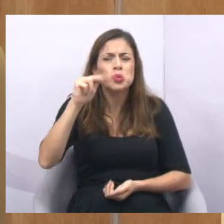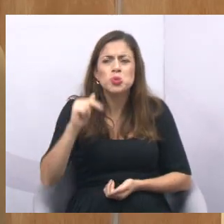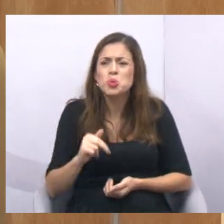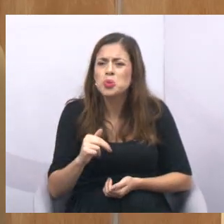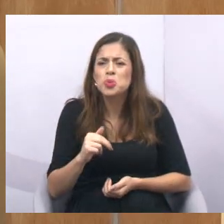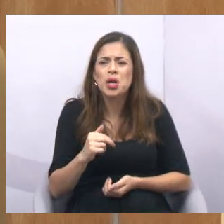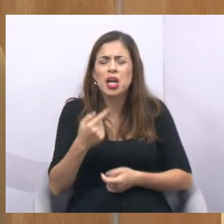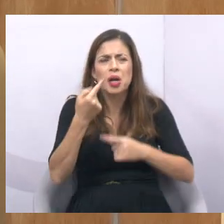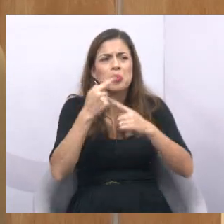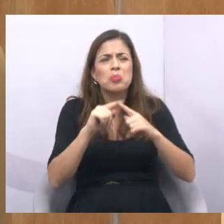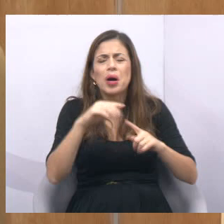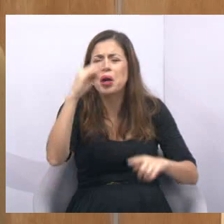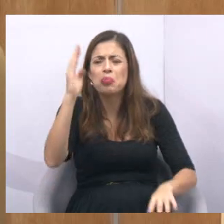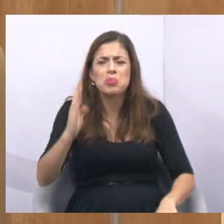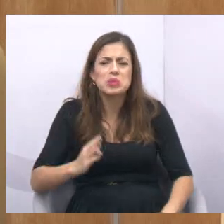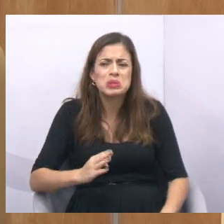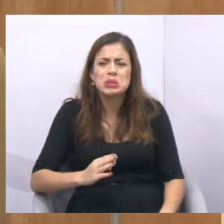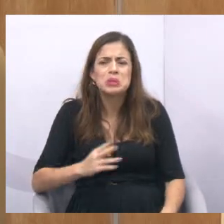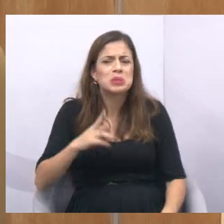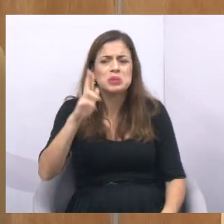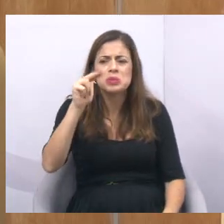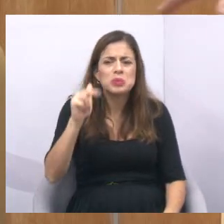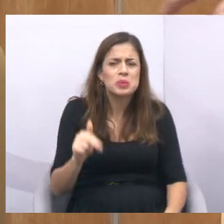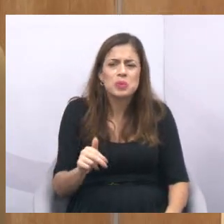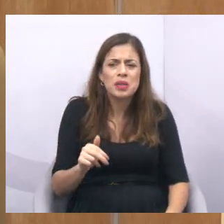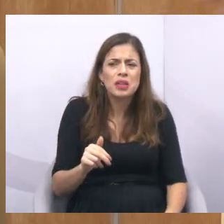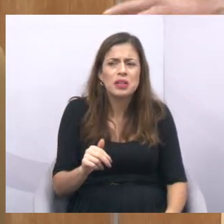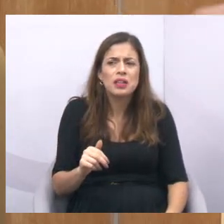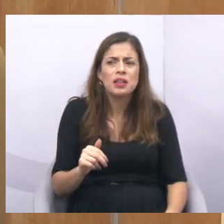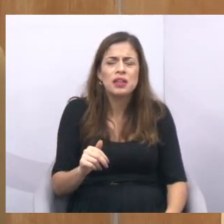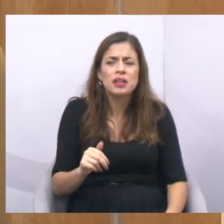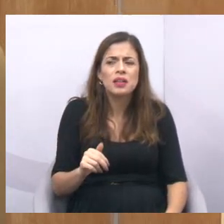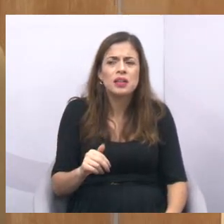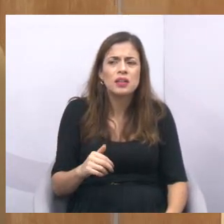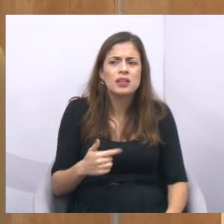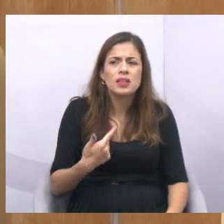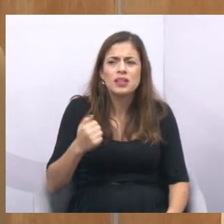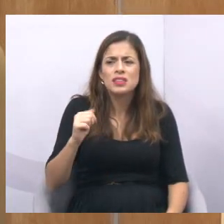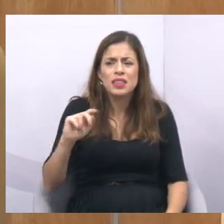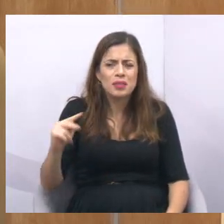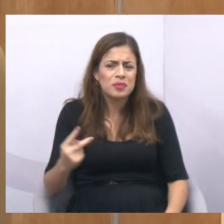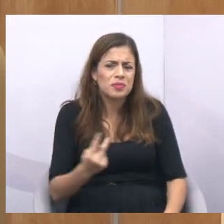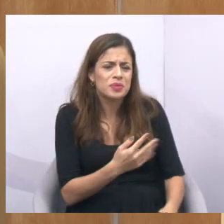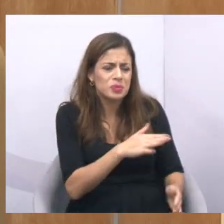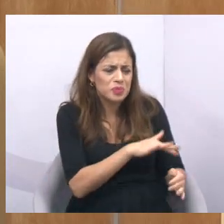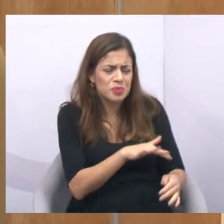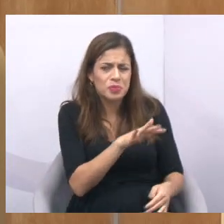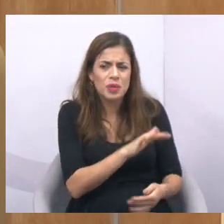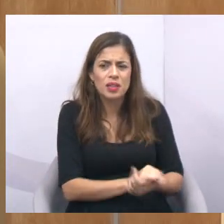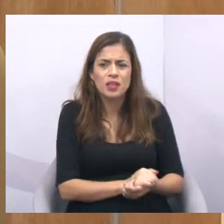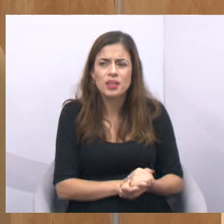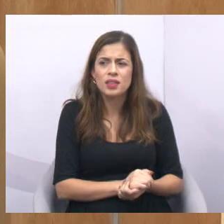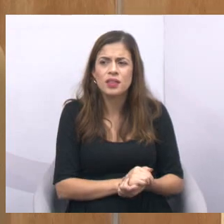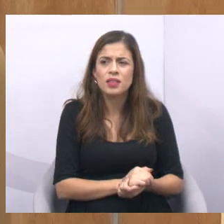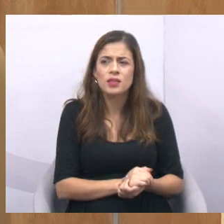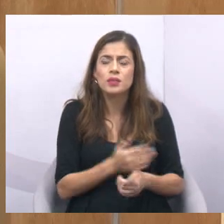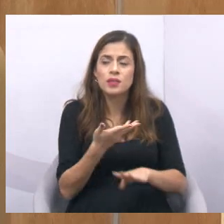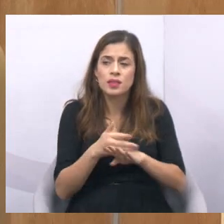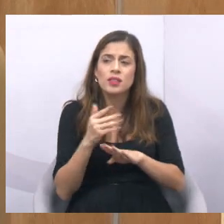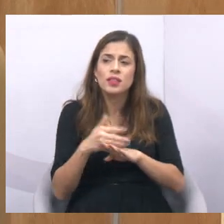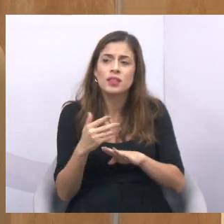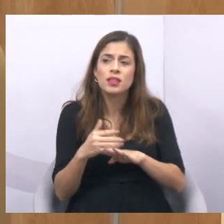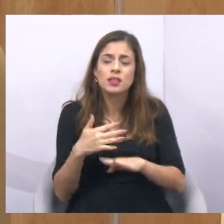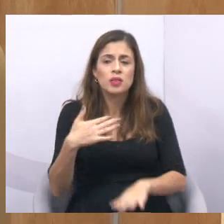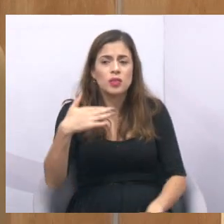de cogitar, porque eu era recém-saído do interior, tanto que o treinador da seleção, o Brito Cunha, quando ele